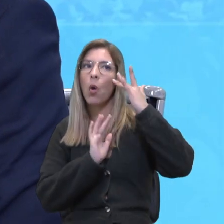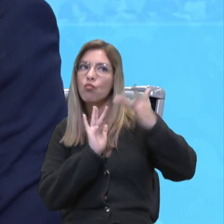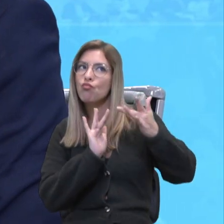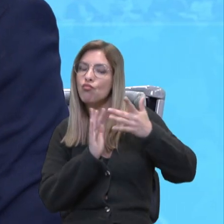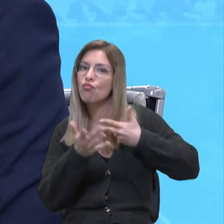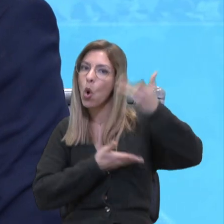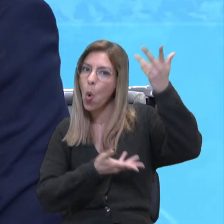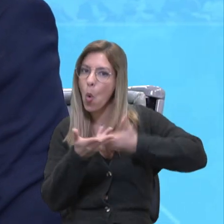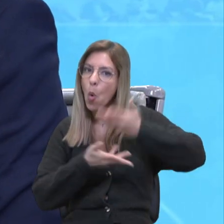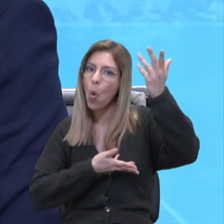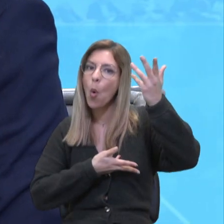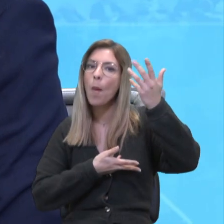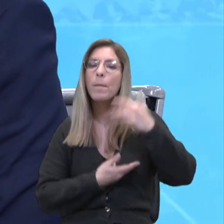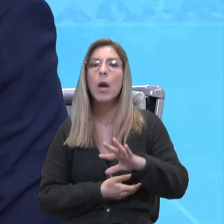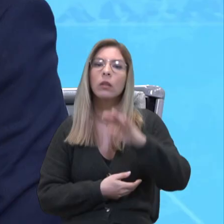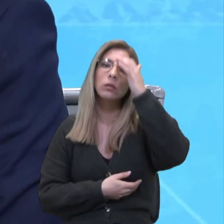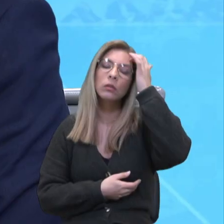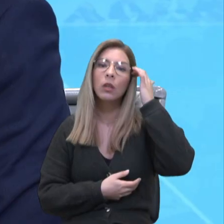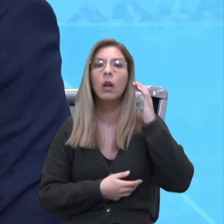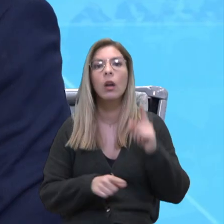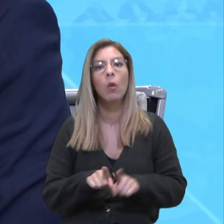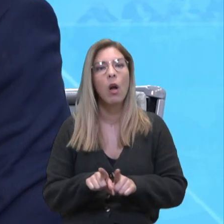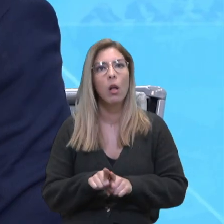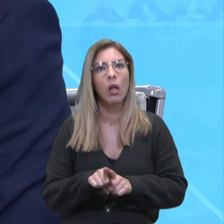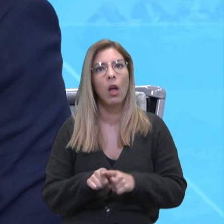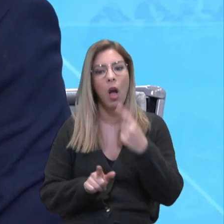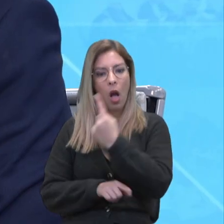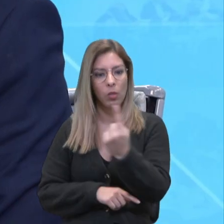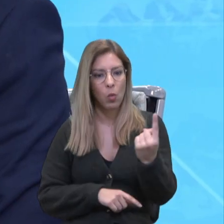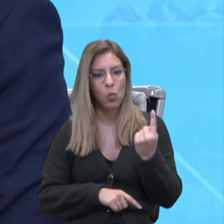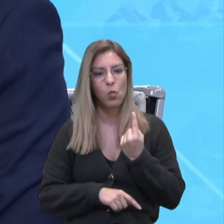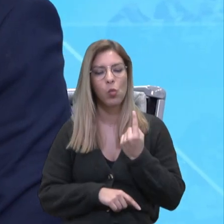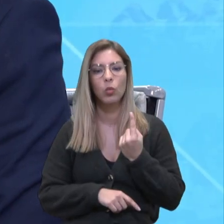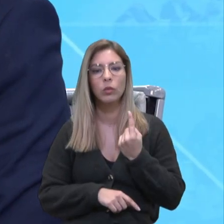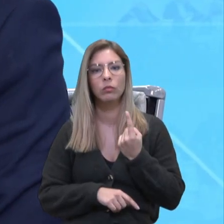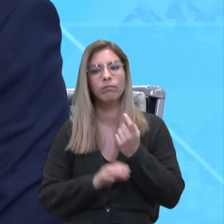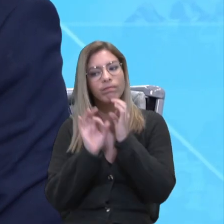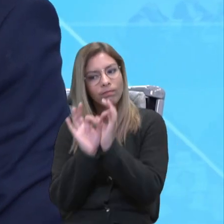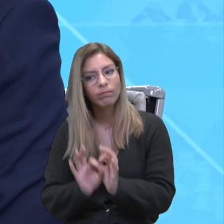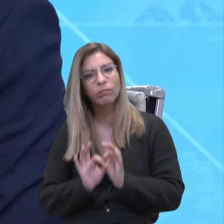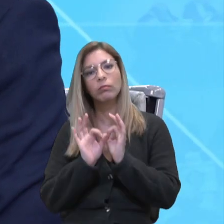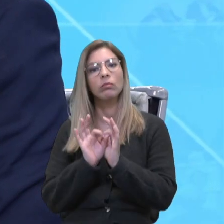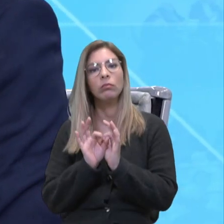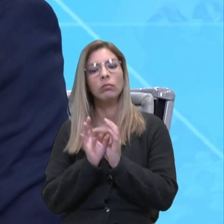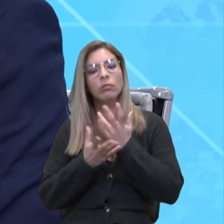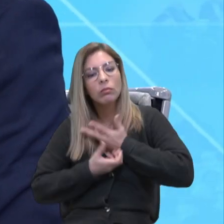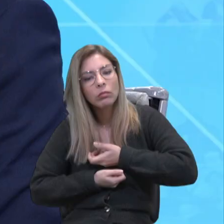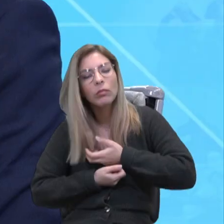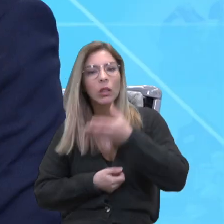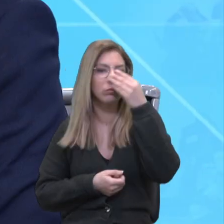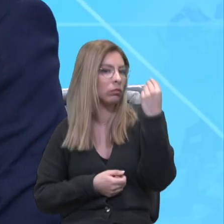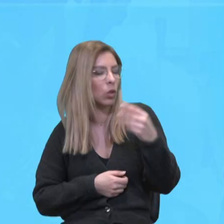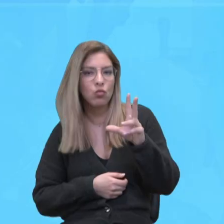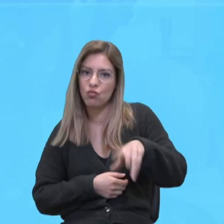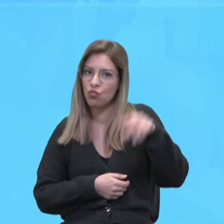também aquilo que cada um dos cuidadores pode assumir como seu lema: não desanimes, eu nunca te deixarei.